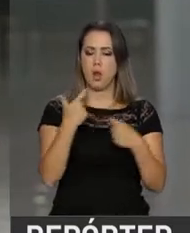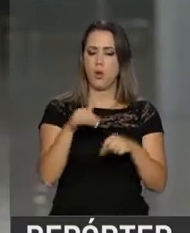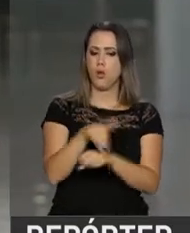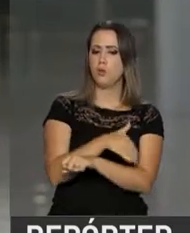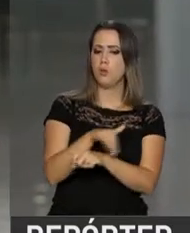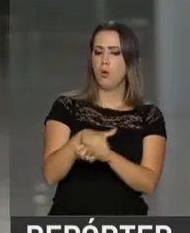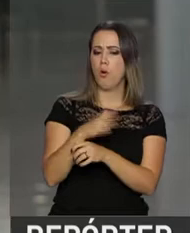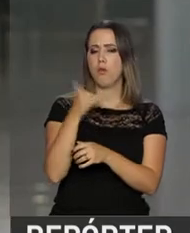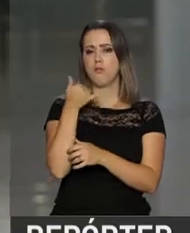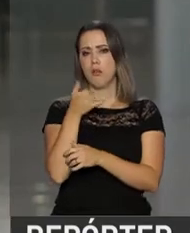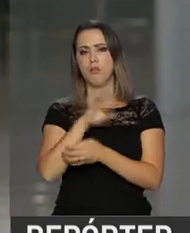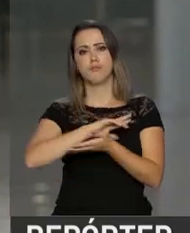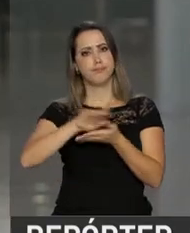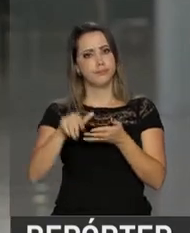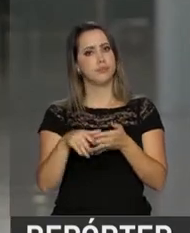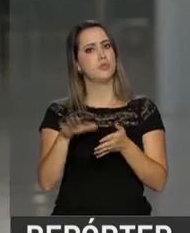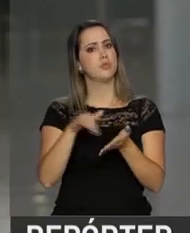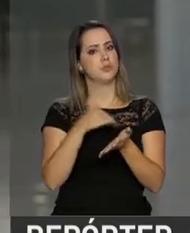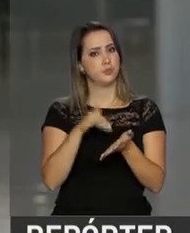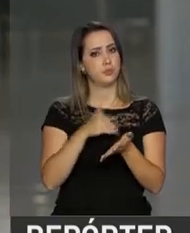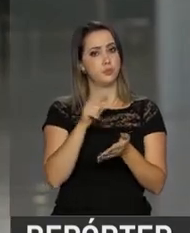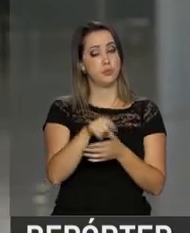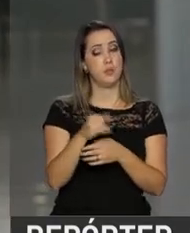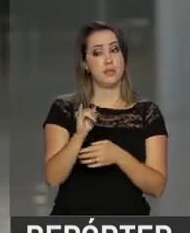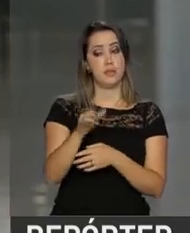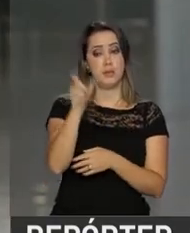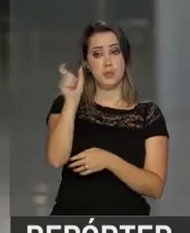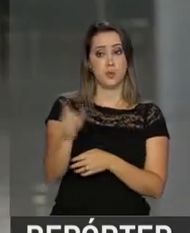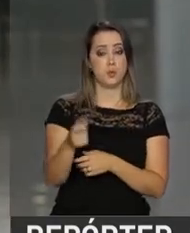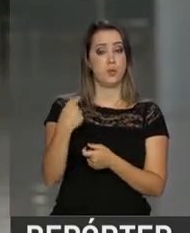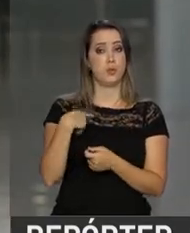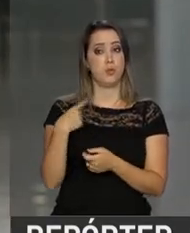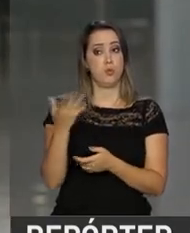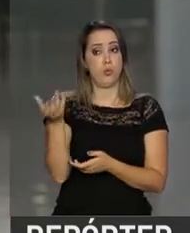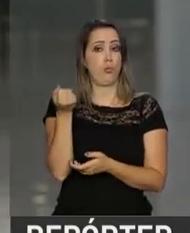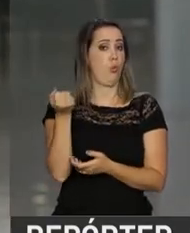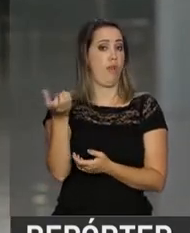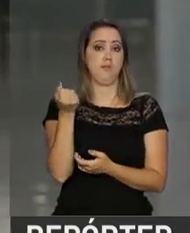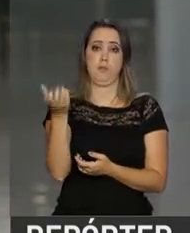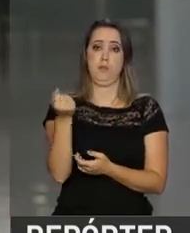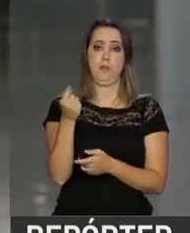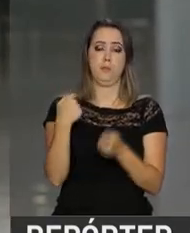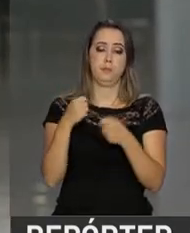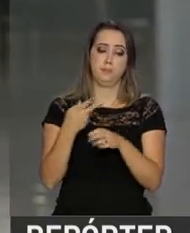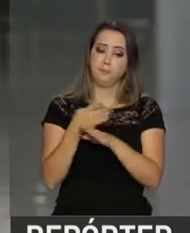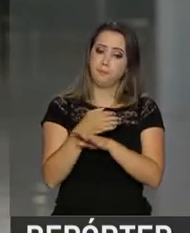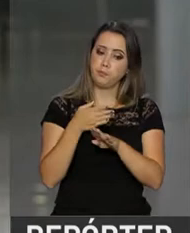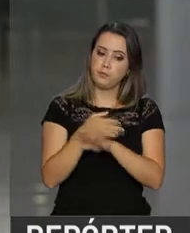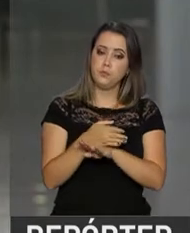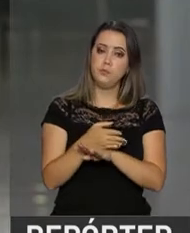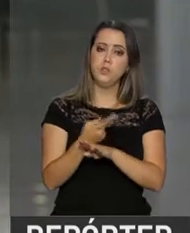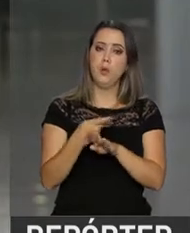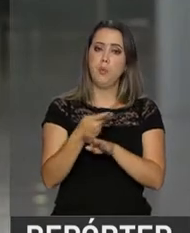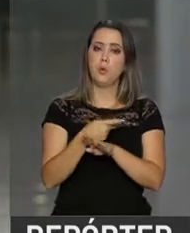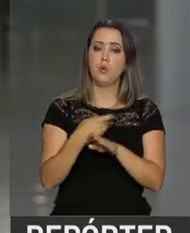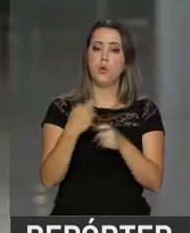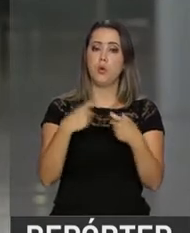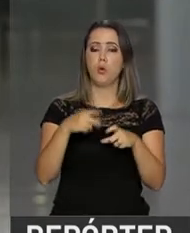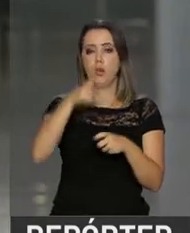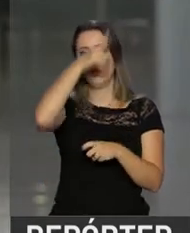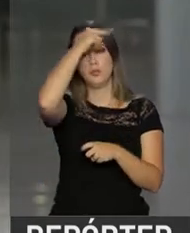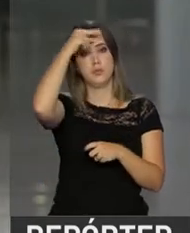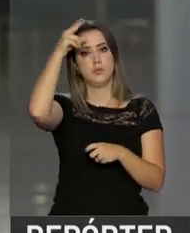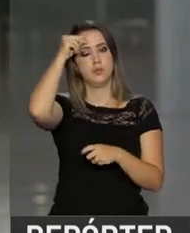dele foi suspenso por alguma inconsistência líder imediatamente procurar o cras da prefeitura municipal para atualizar as